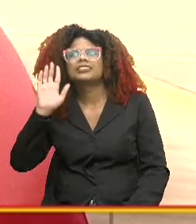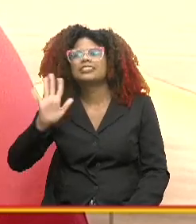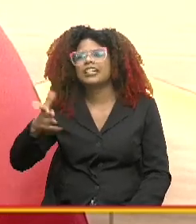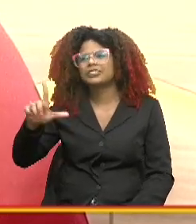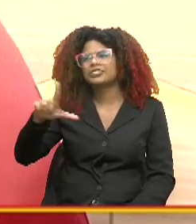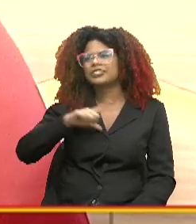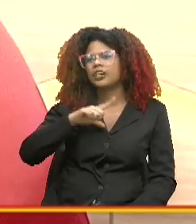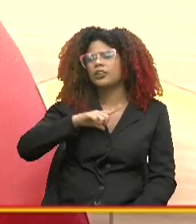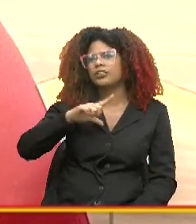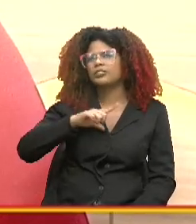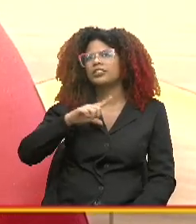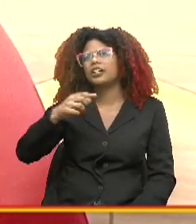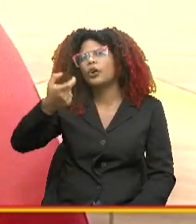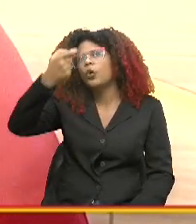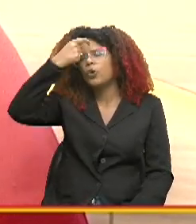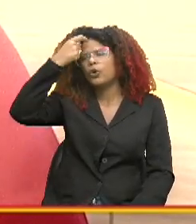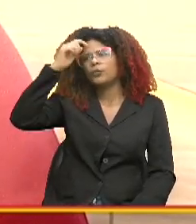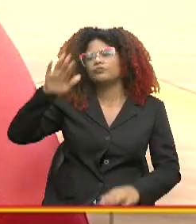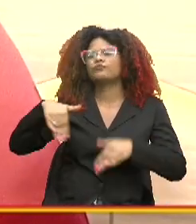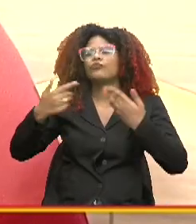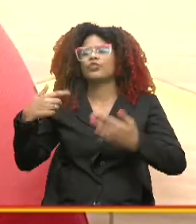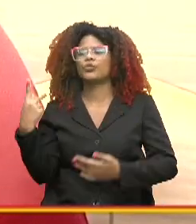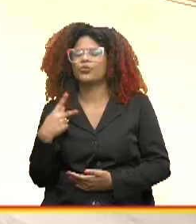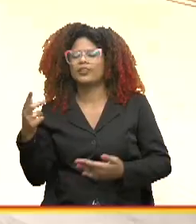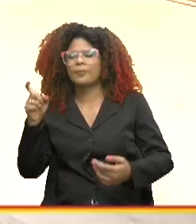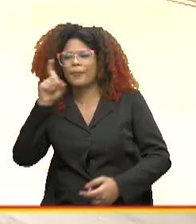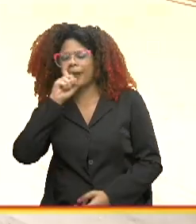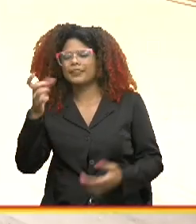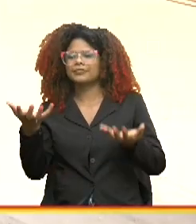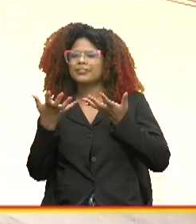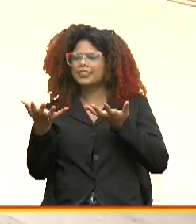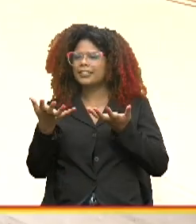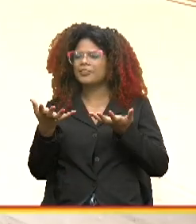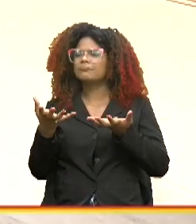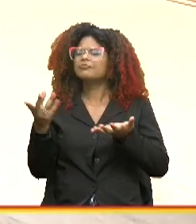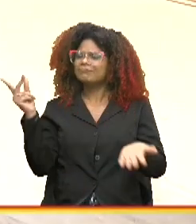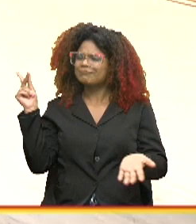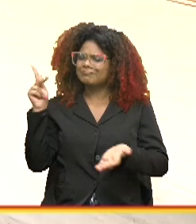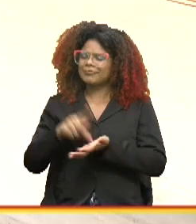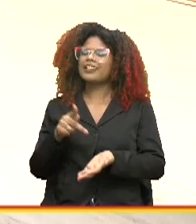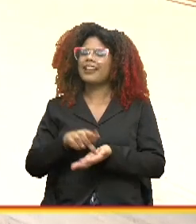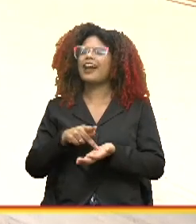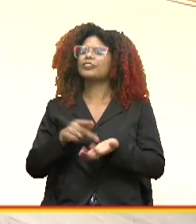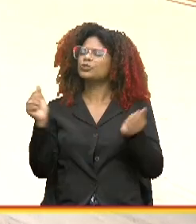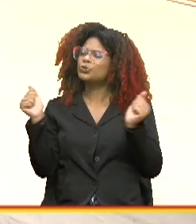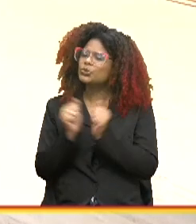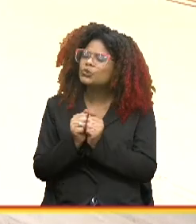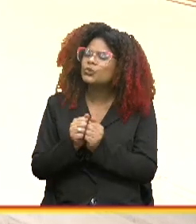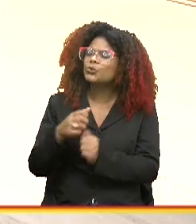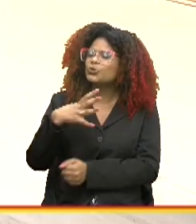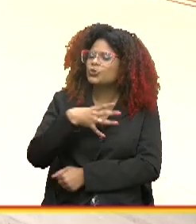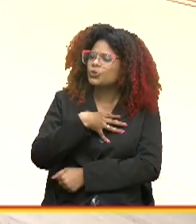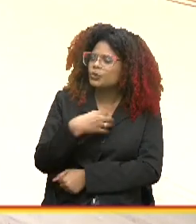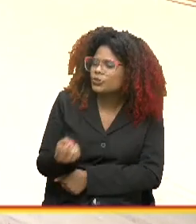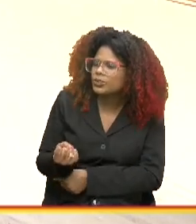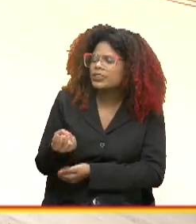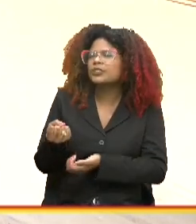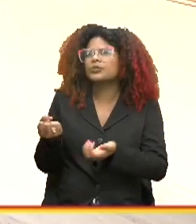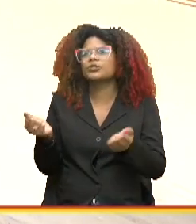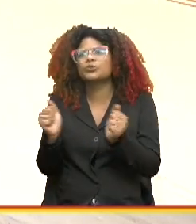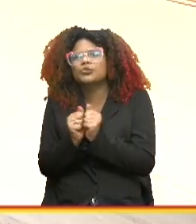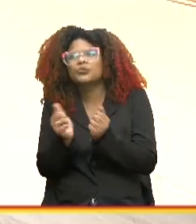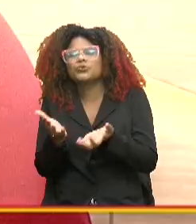tinha essa consciência quando formos mães a gente quer poder ser mãe estar junto com esses filhos que vierem